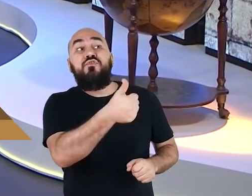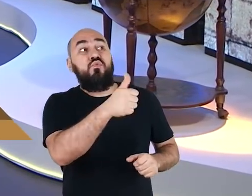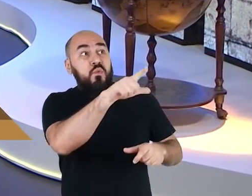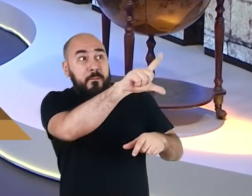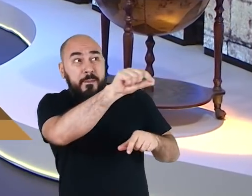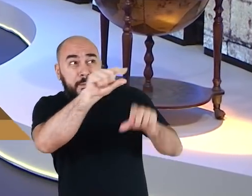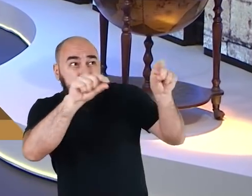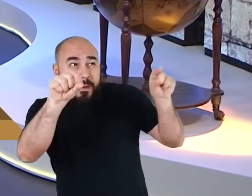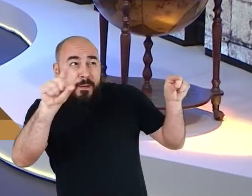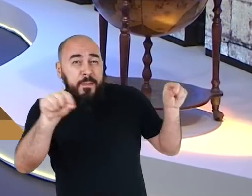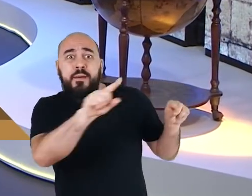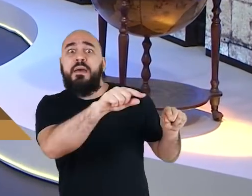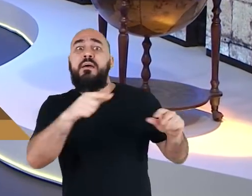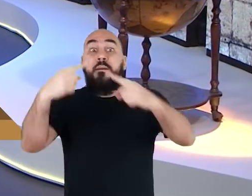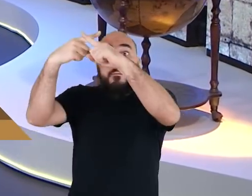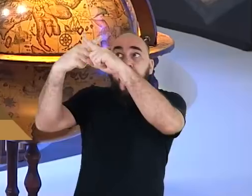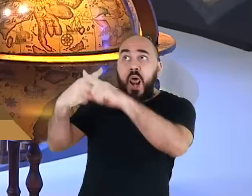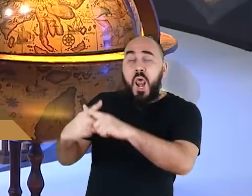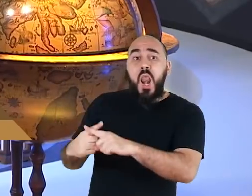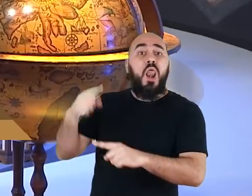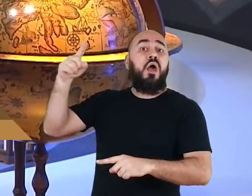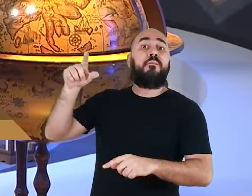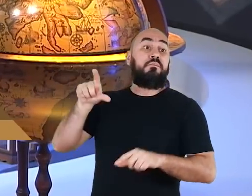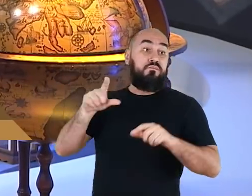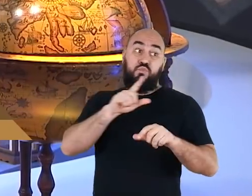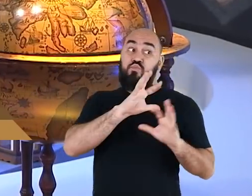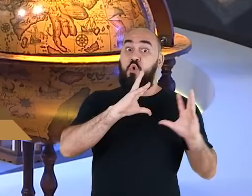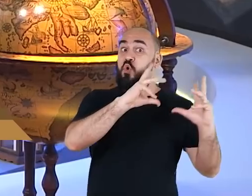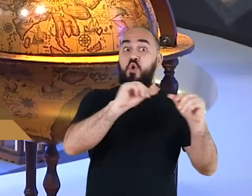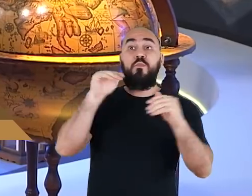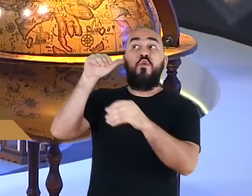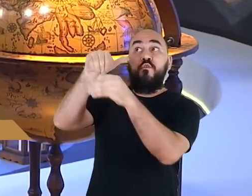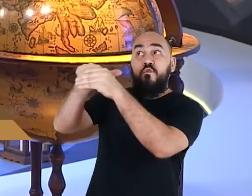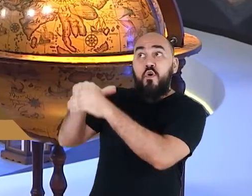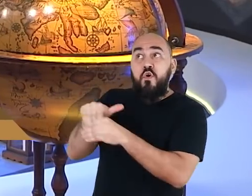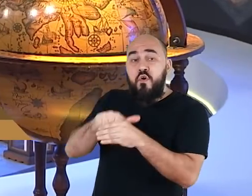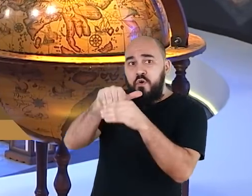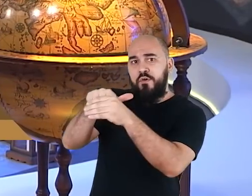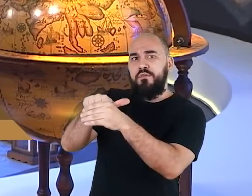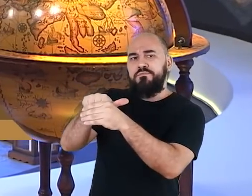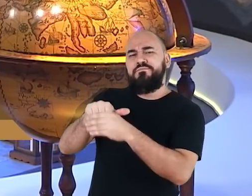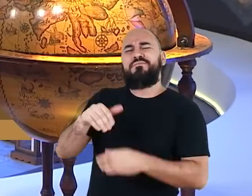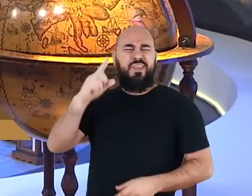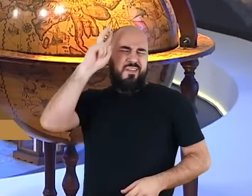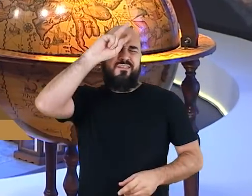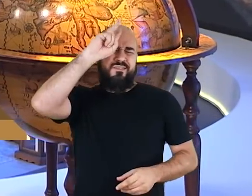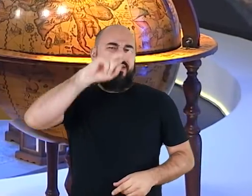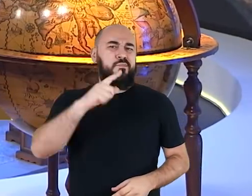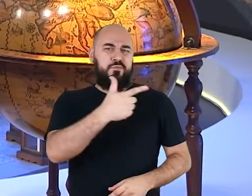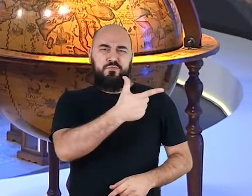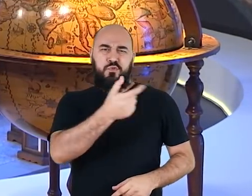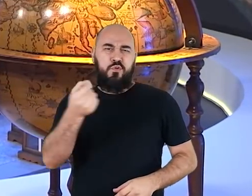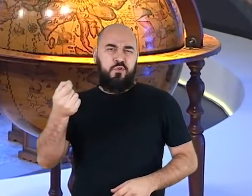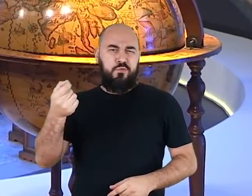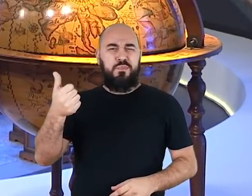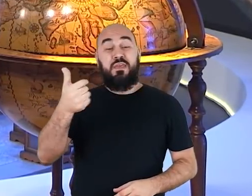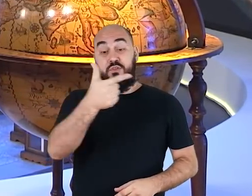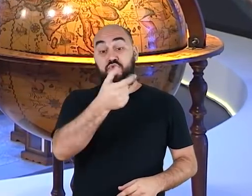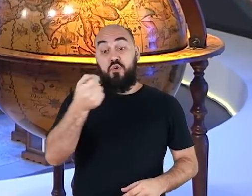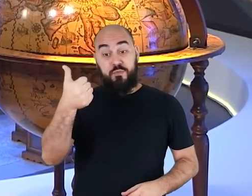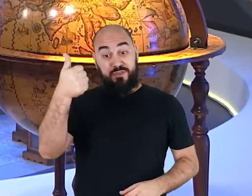fazerem parte da eleição. Eu me lembro ainda que no final da campanha, em julho de 2007, as